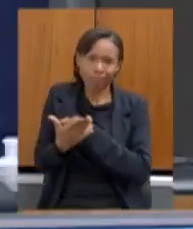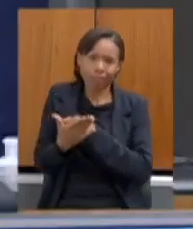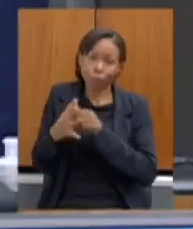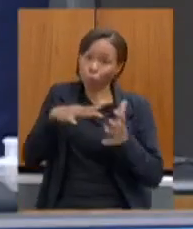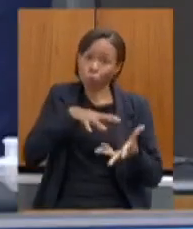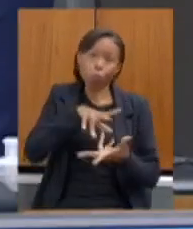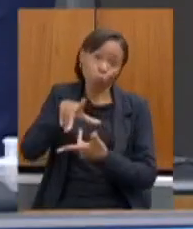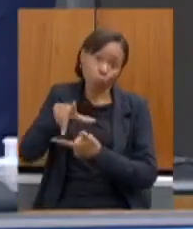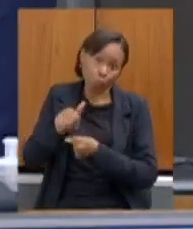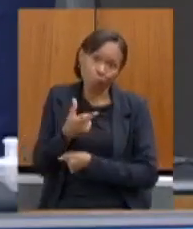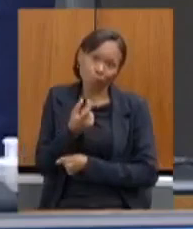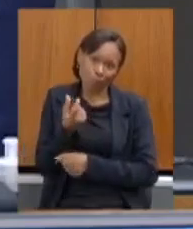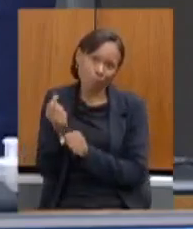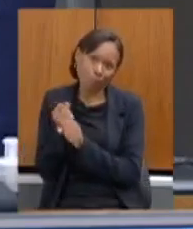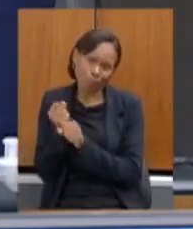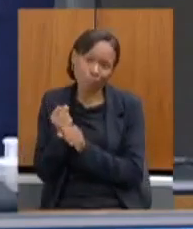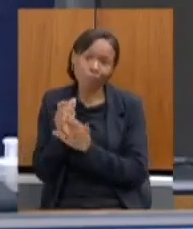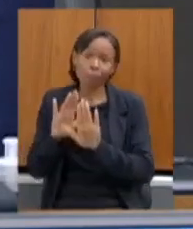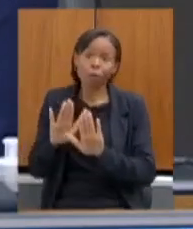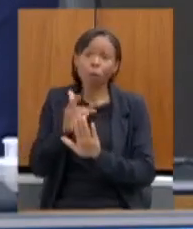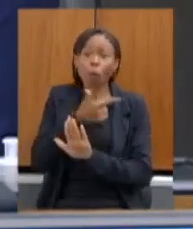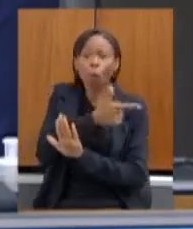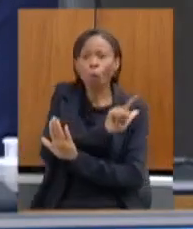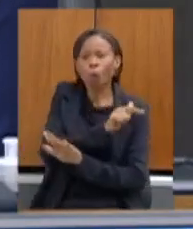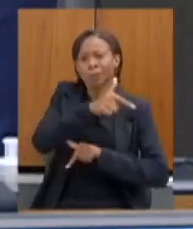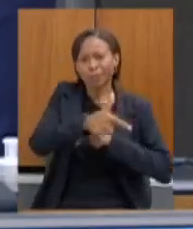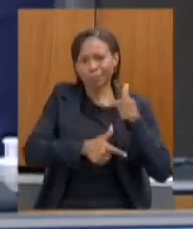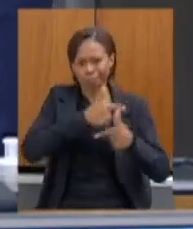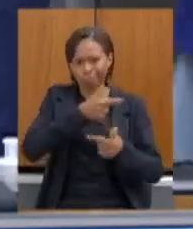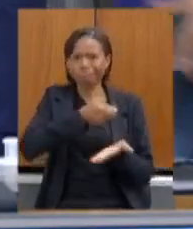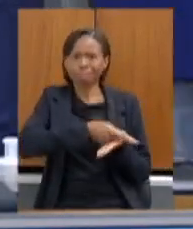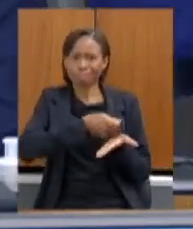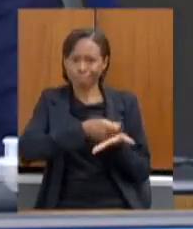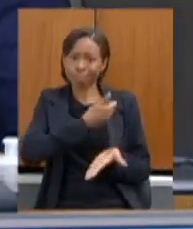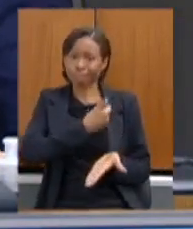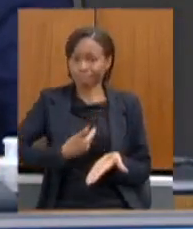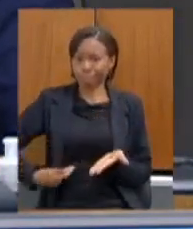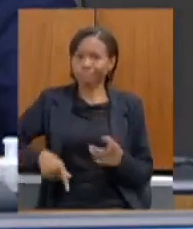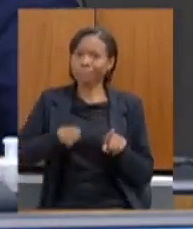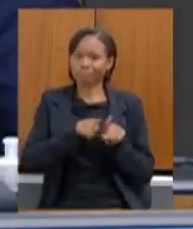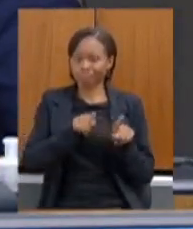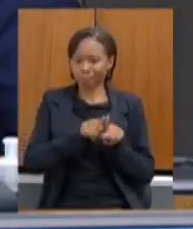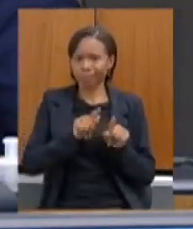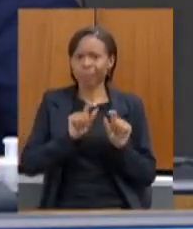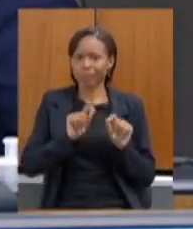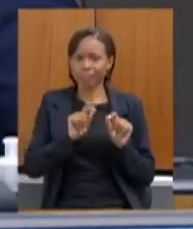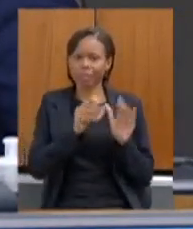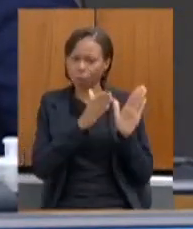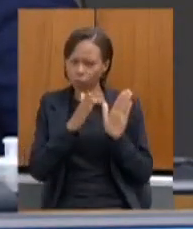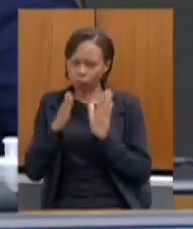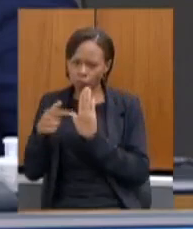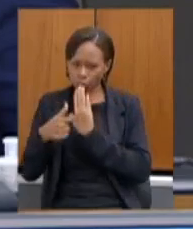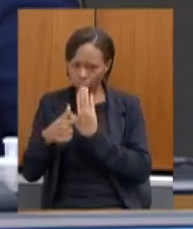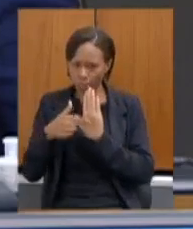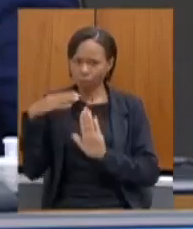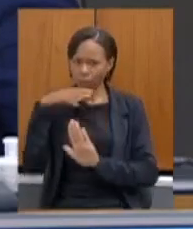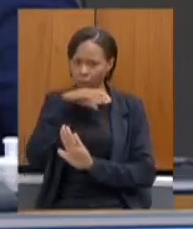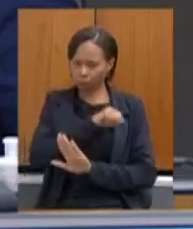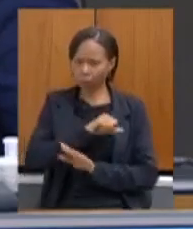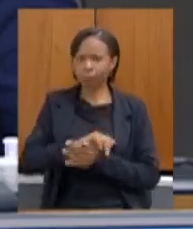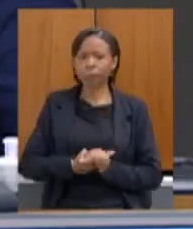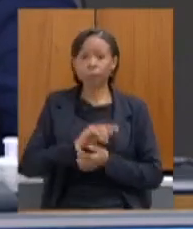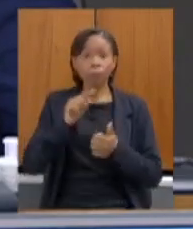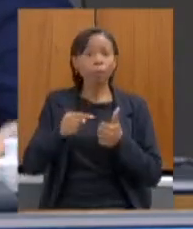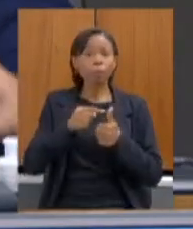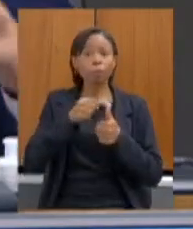mundo em 2020, mas também tínhamos outras obrigações do Governo do Estado, que eu gostaria de perpassar aqui rapidamente com os senhores. A